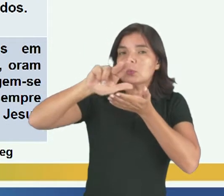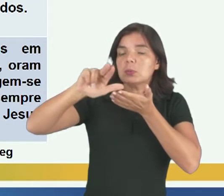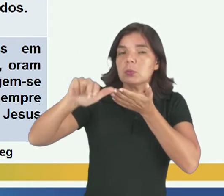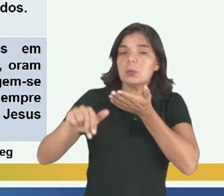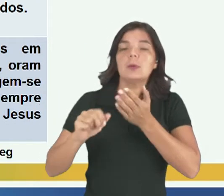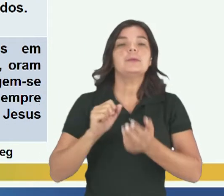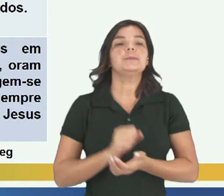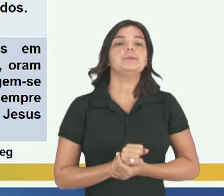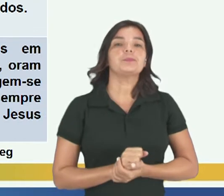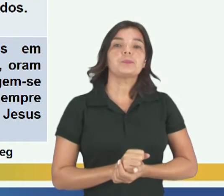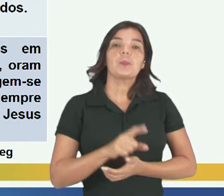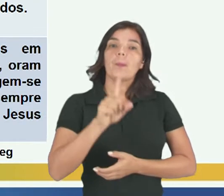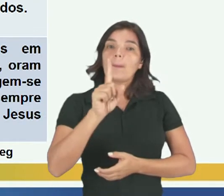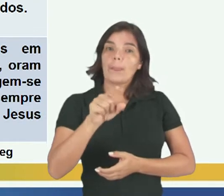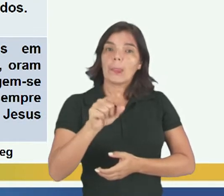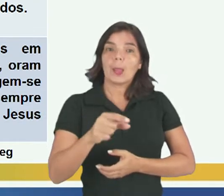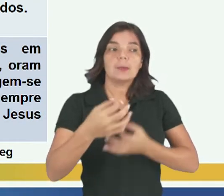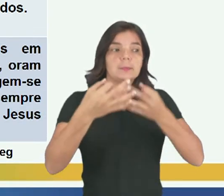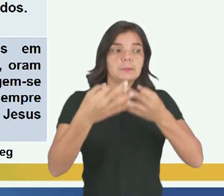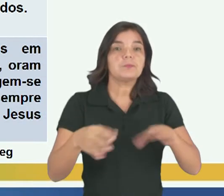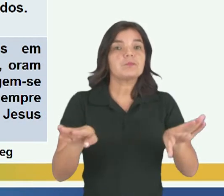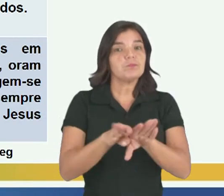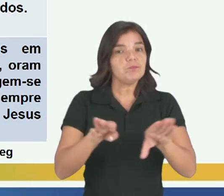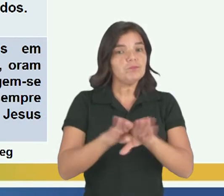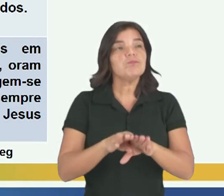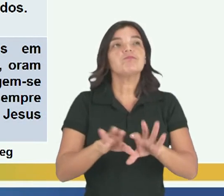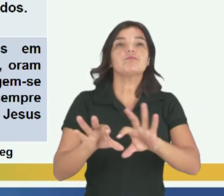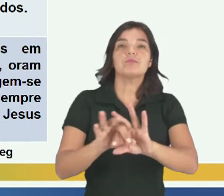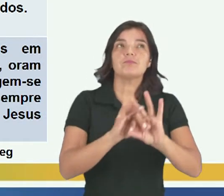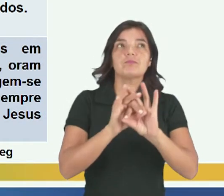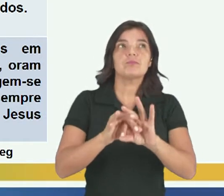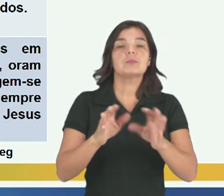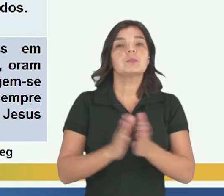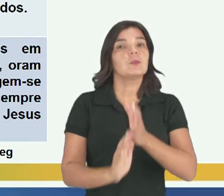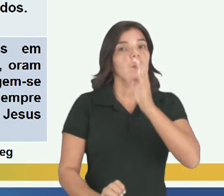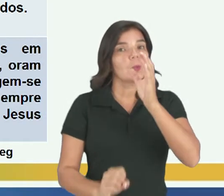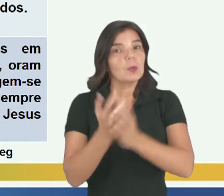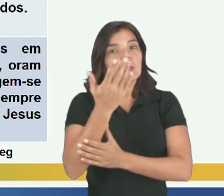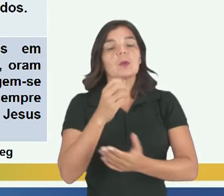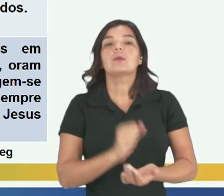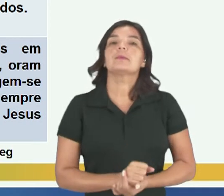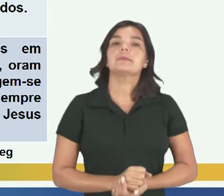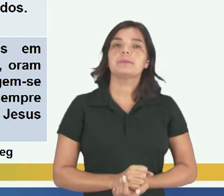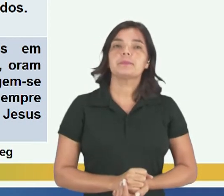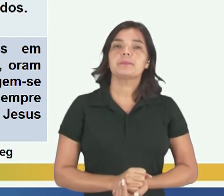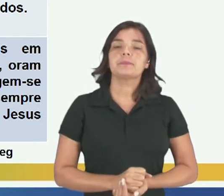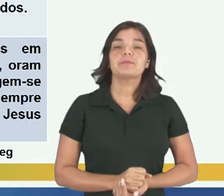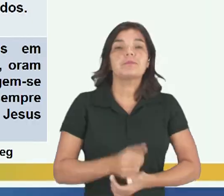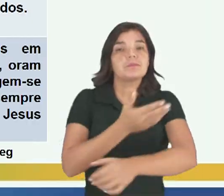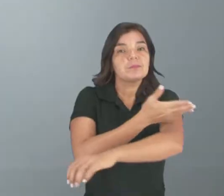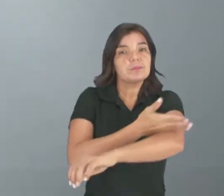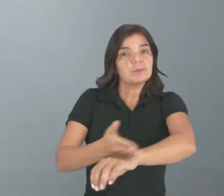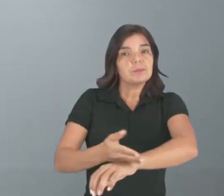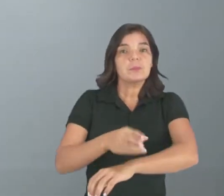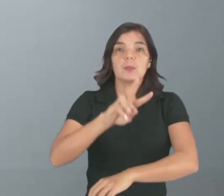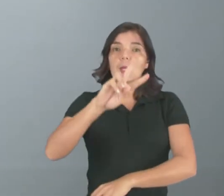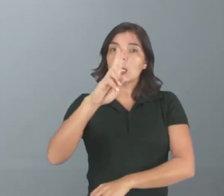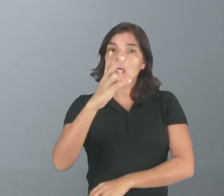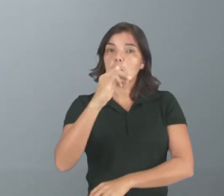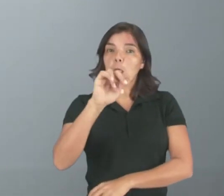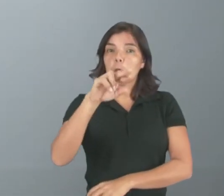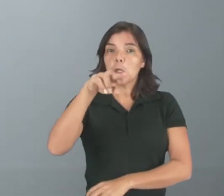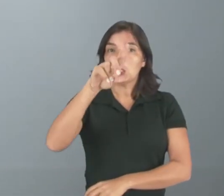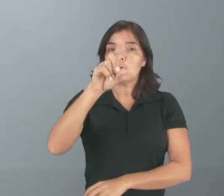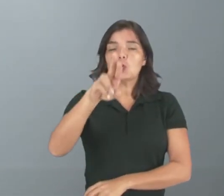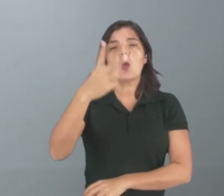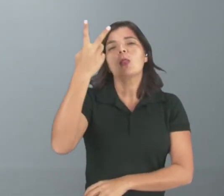é sincrético e está arraigado à sua origem. Então, na tradição hindu é